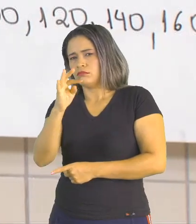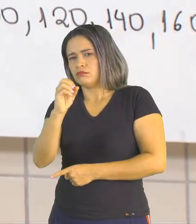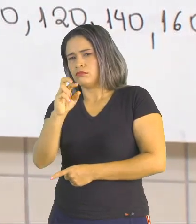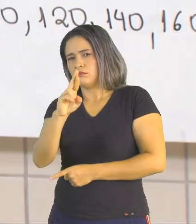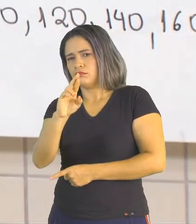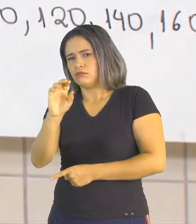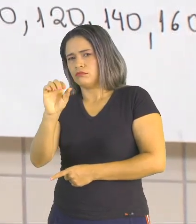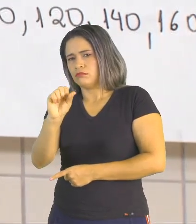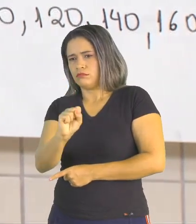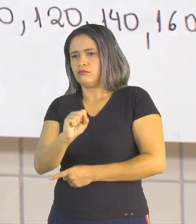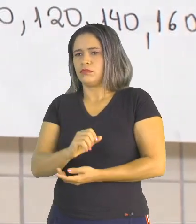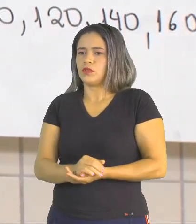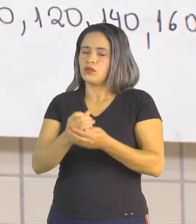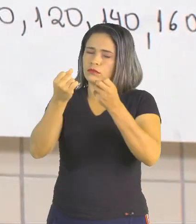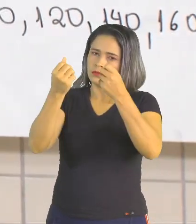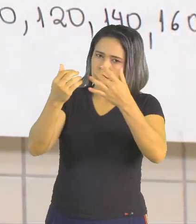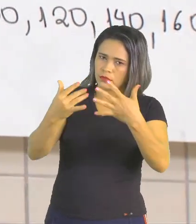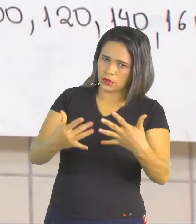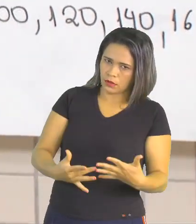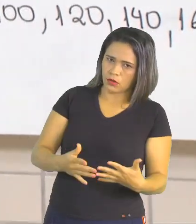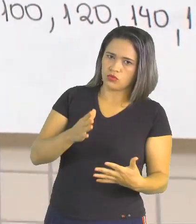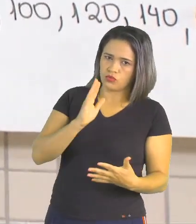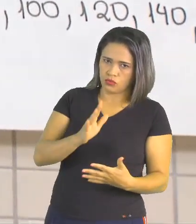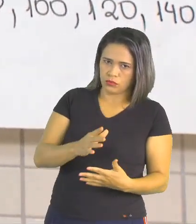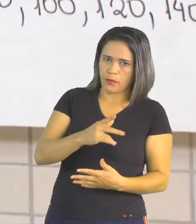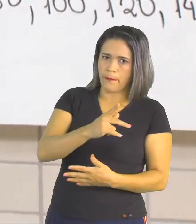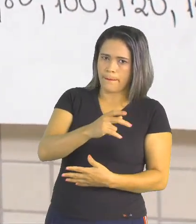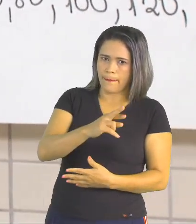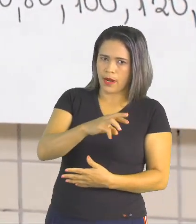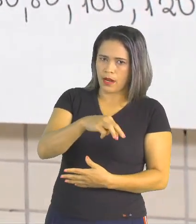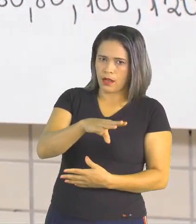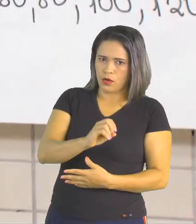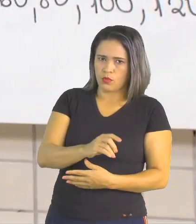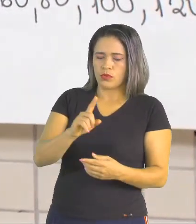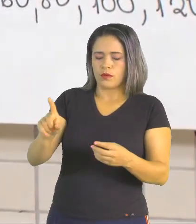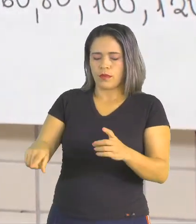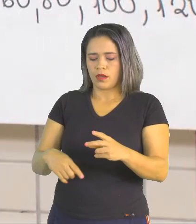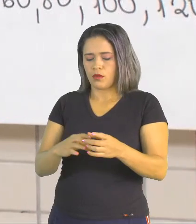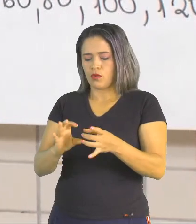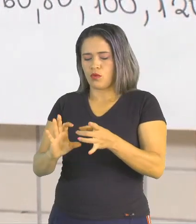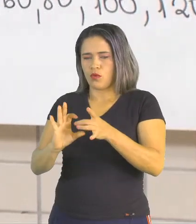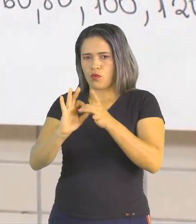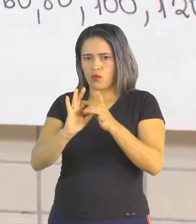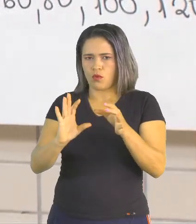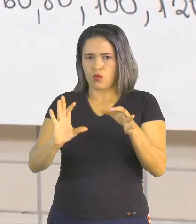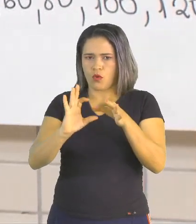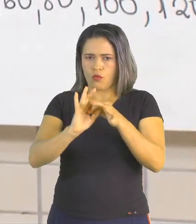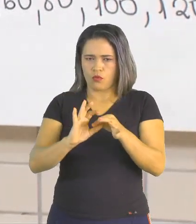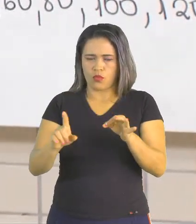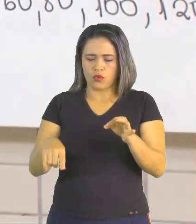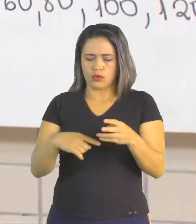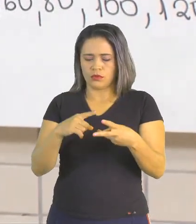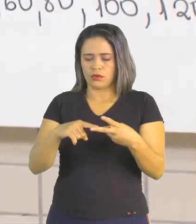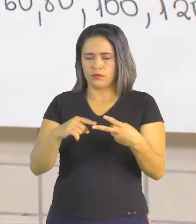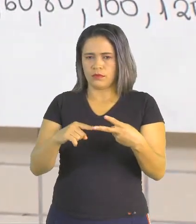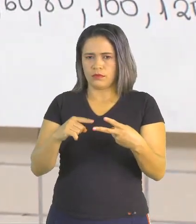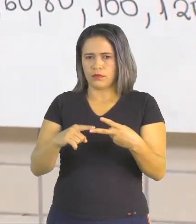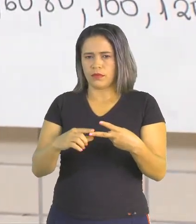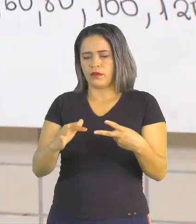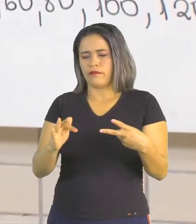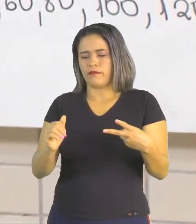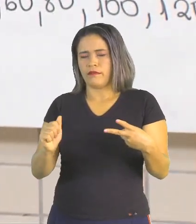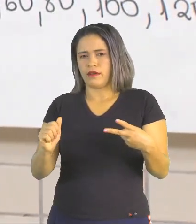eu expliquei o que é números primos, números compostos, expliquei fatoração, que